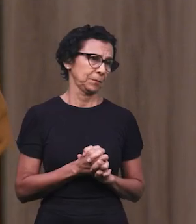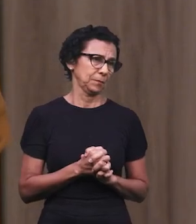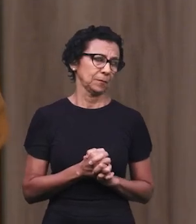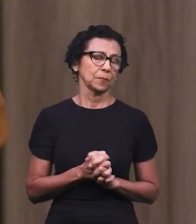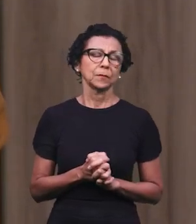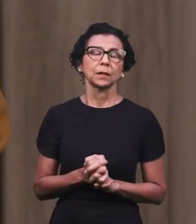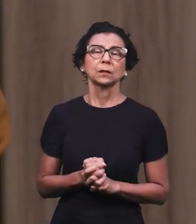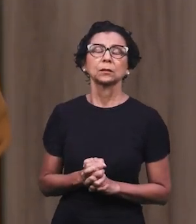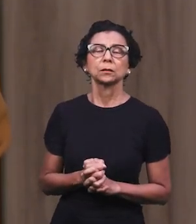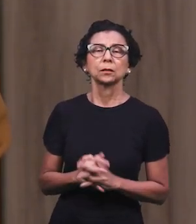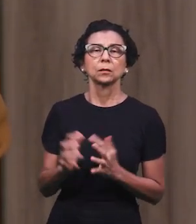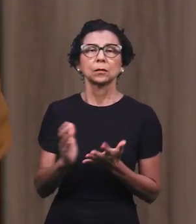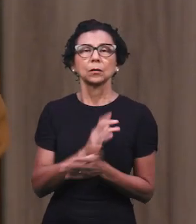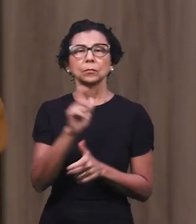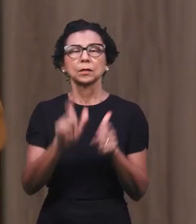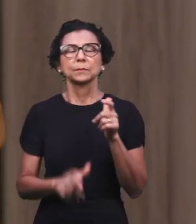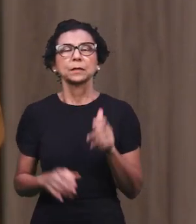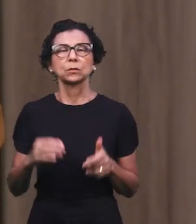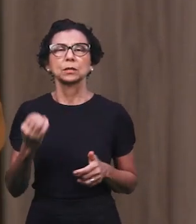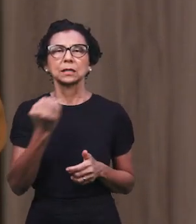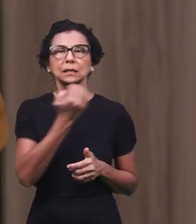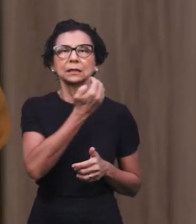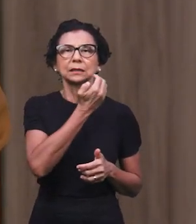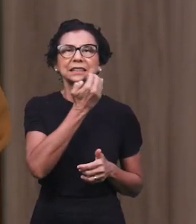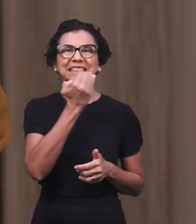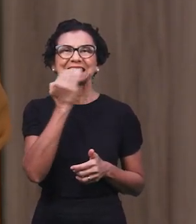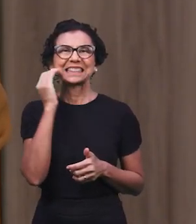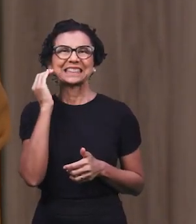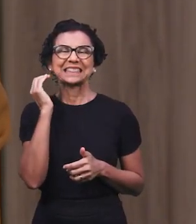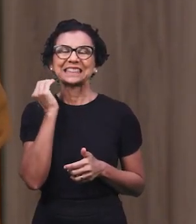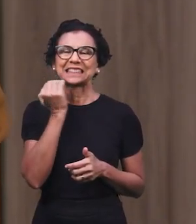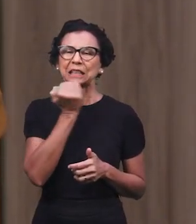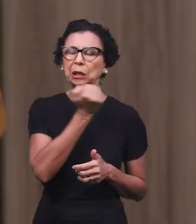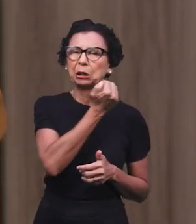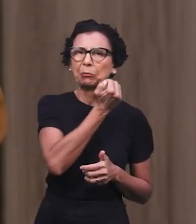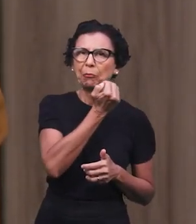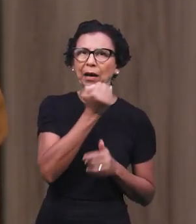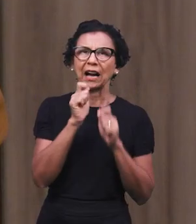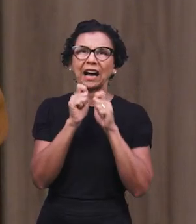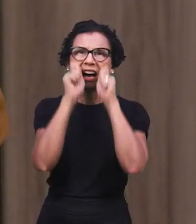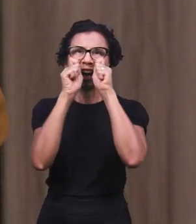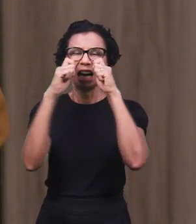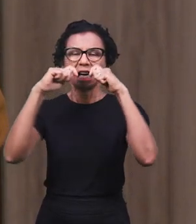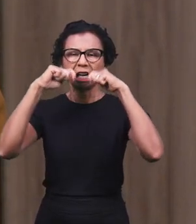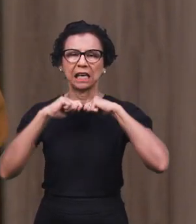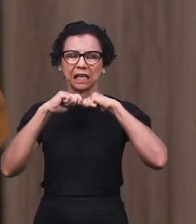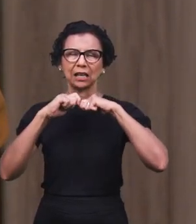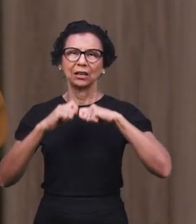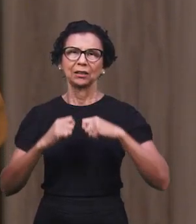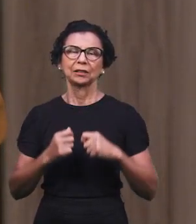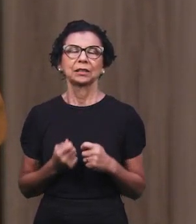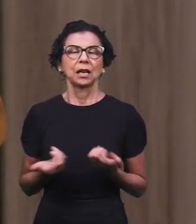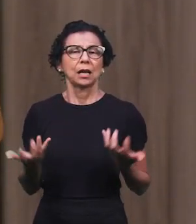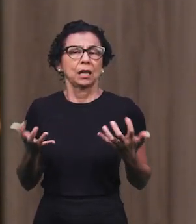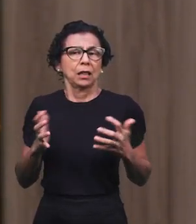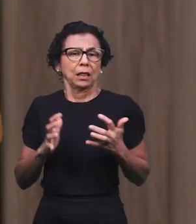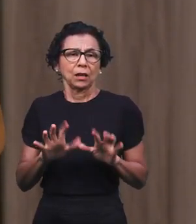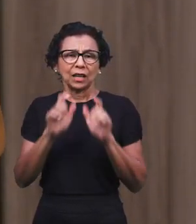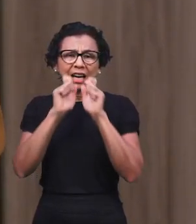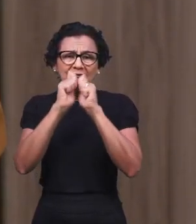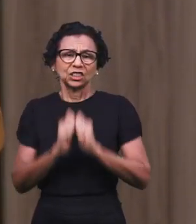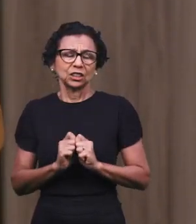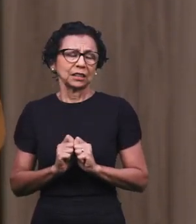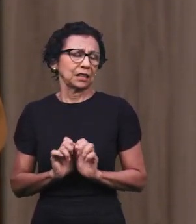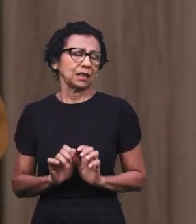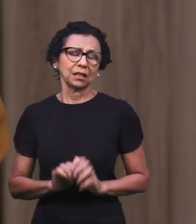essa dificuldade, não querem ficar sem dente, nem para dormir. Mas o que o doutor João falou é verdade. A nossa gengiva precisa de oxigênio, ela